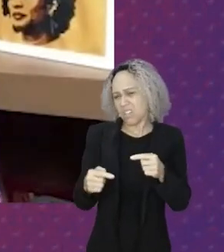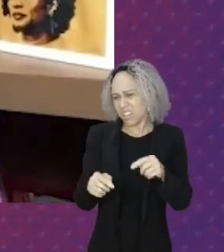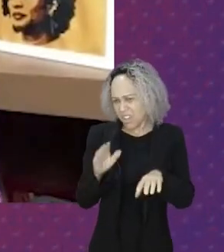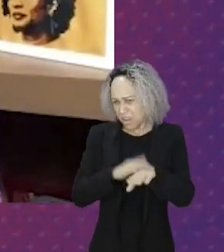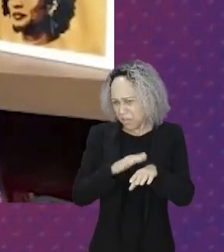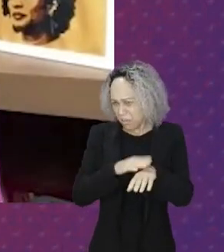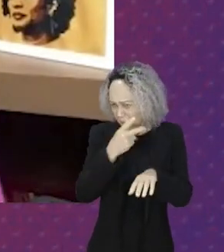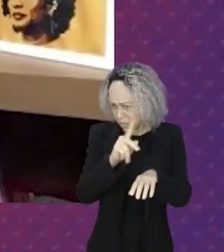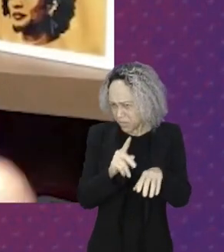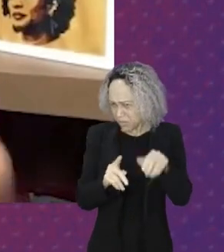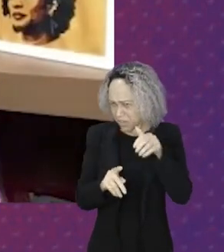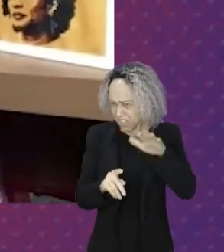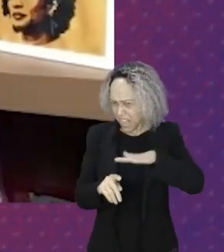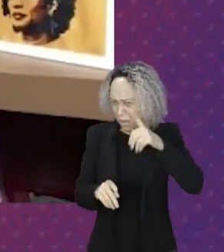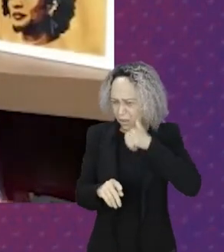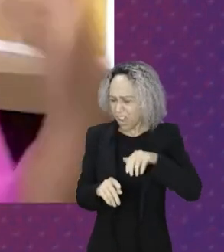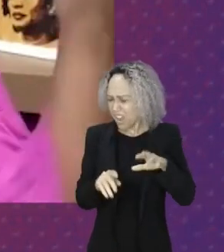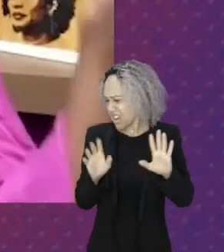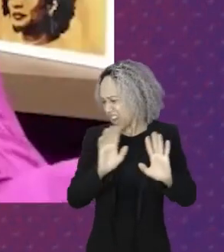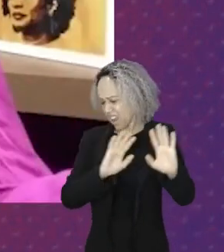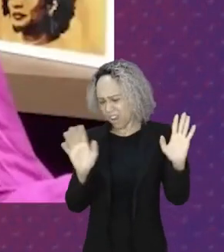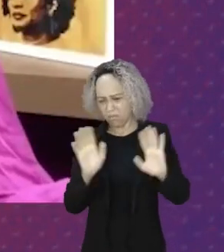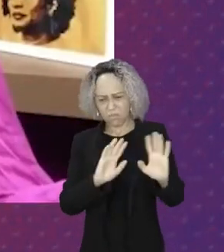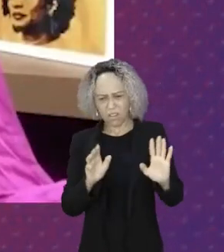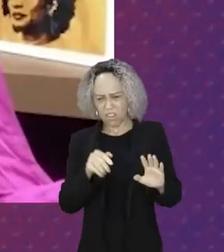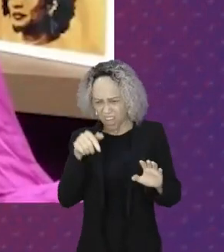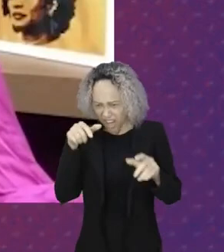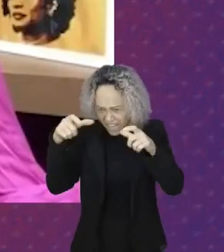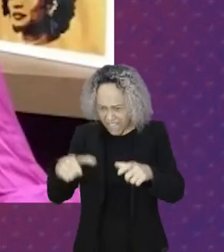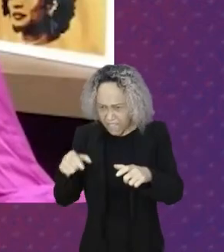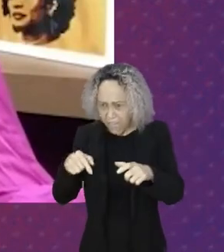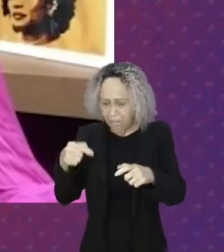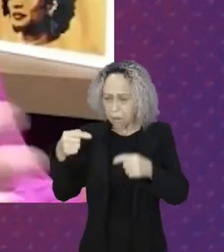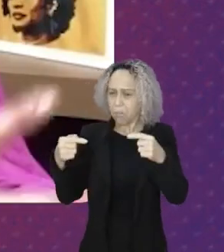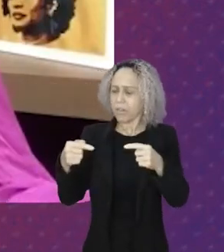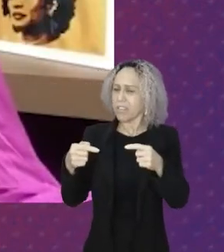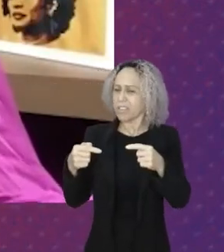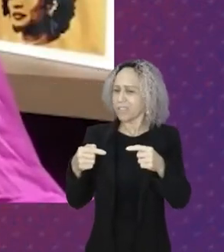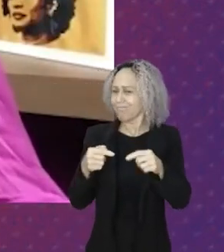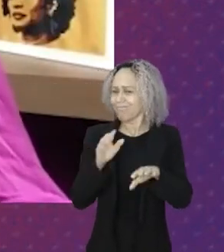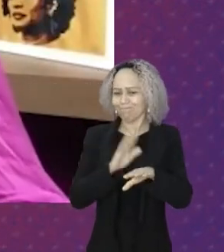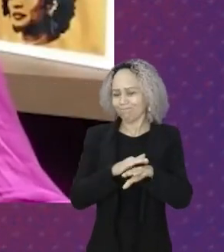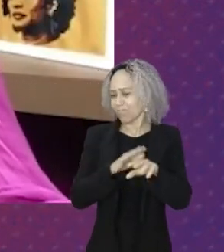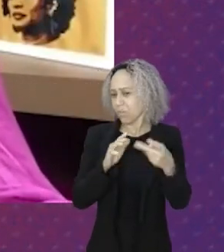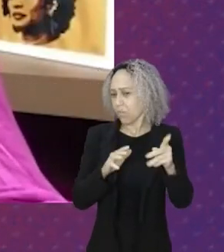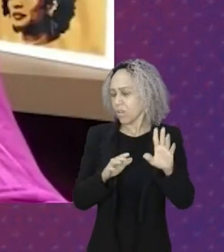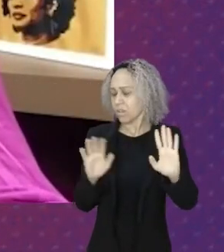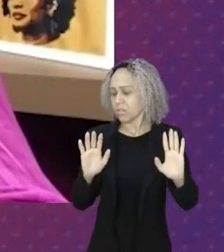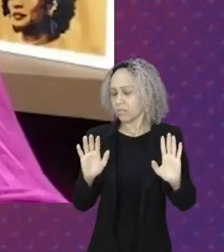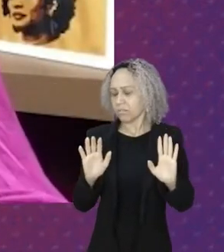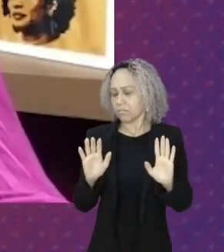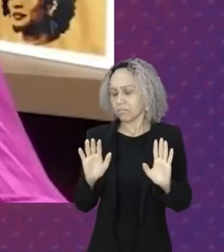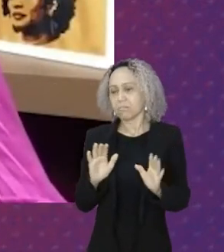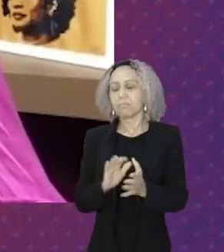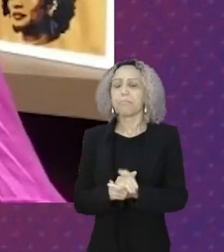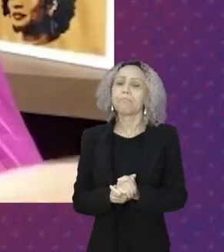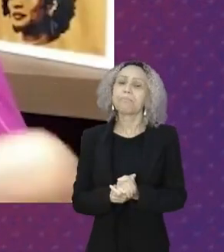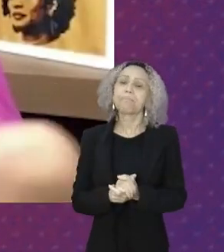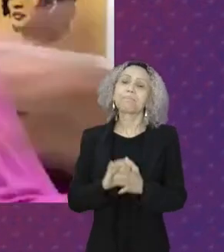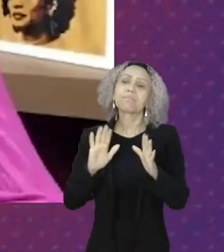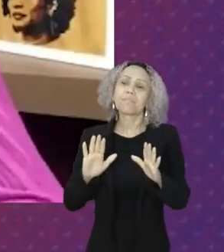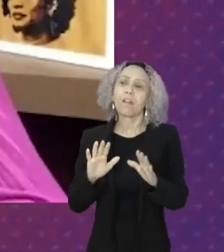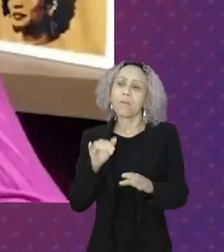era para você mesmo. E quando a gente apresenta a campanha nacional contra a misoginia, e para fechar o nosso